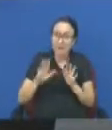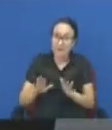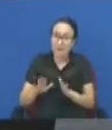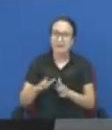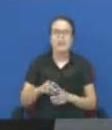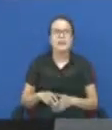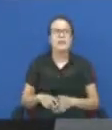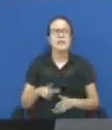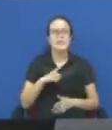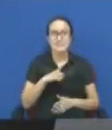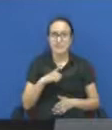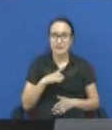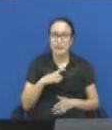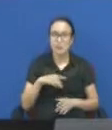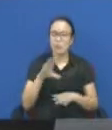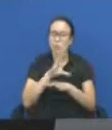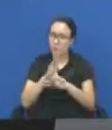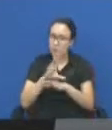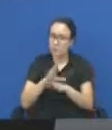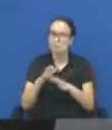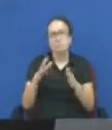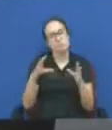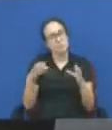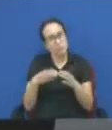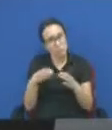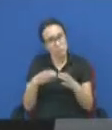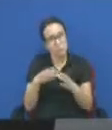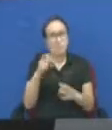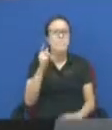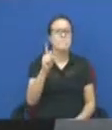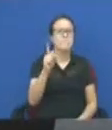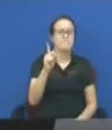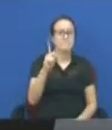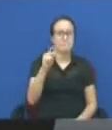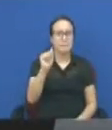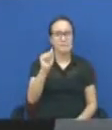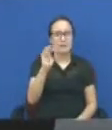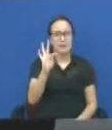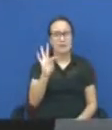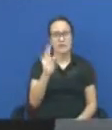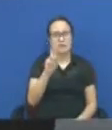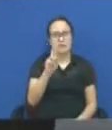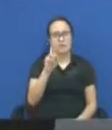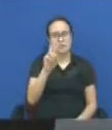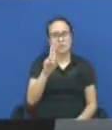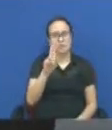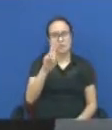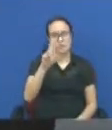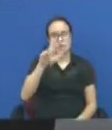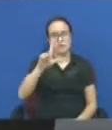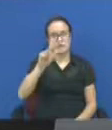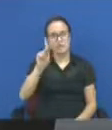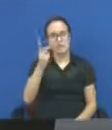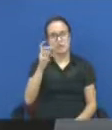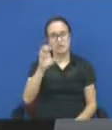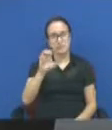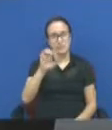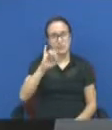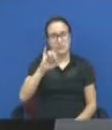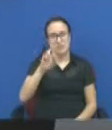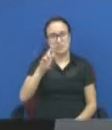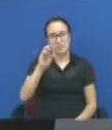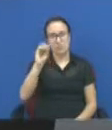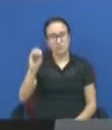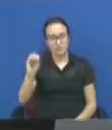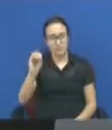o patrulheiro, né, que são escolas de aprendizes, do menor aprendiz. Sim, esse tipo de incentivo ao